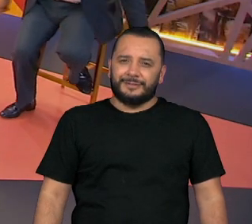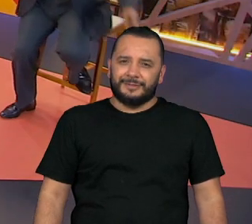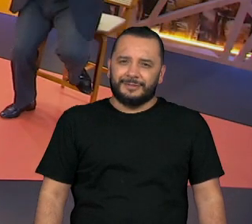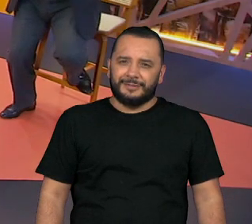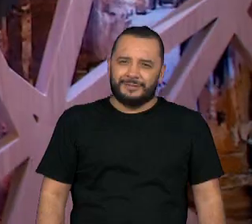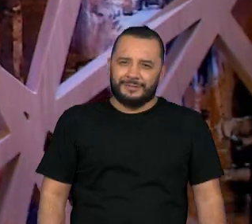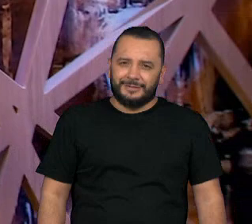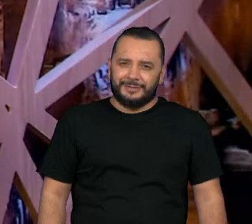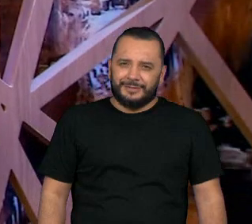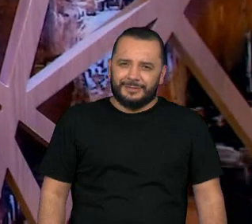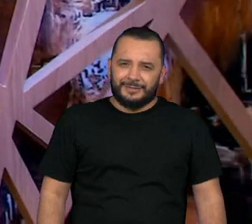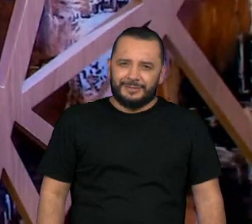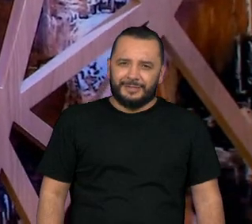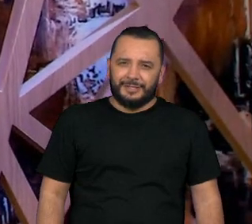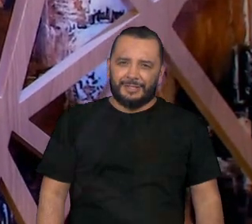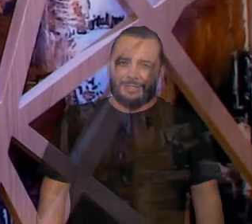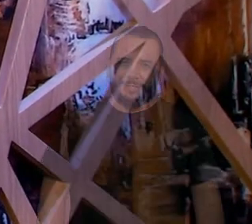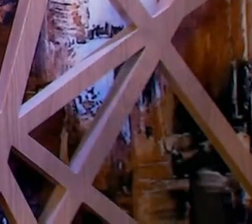defendeta o